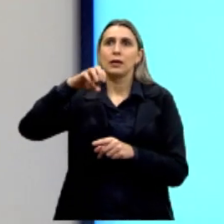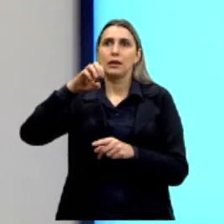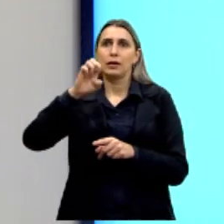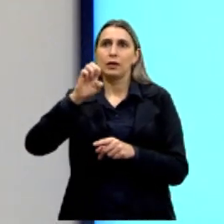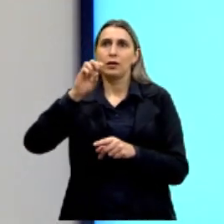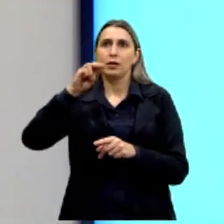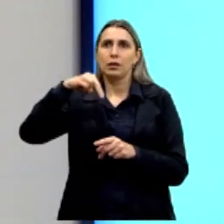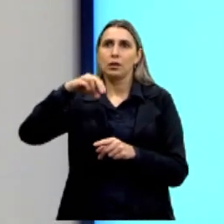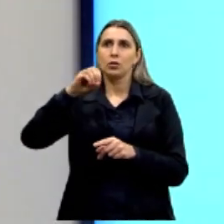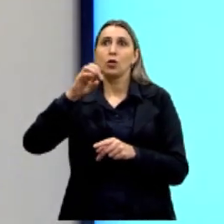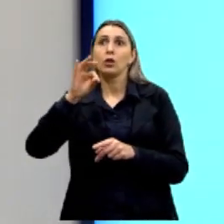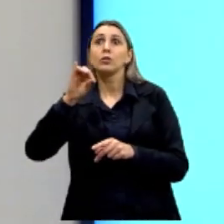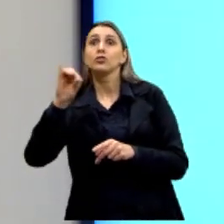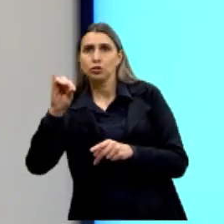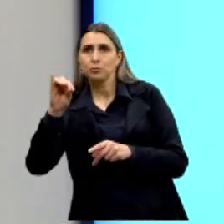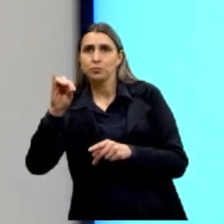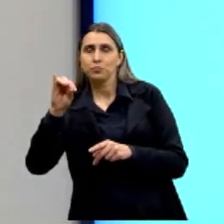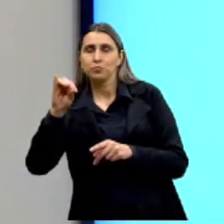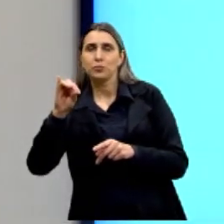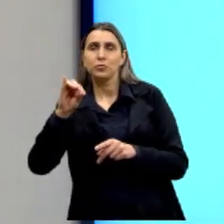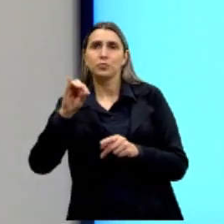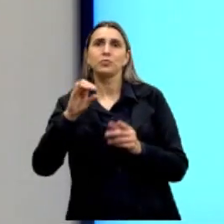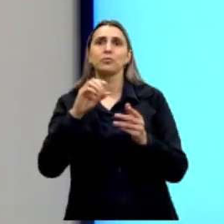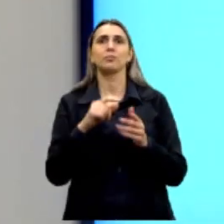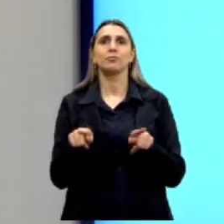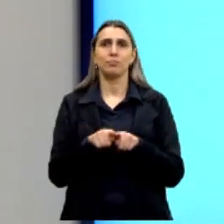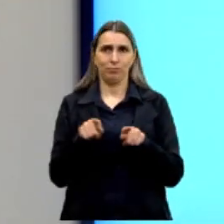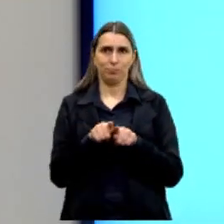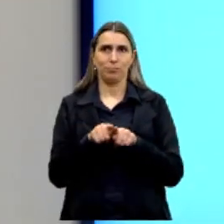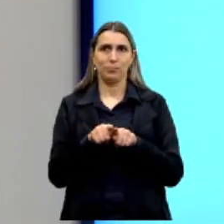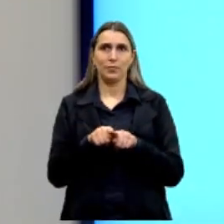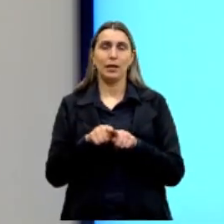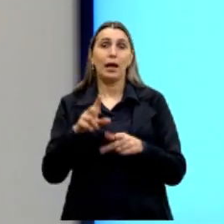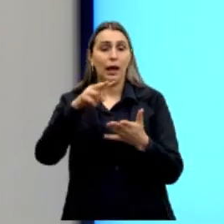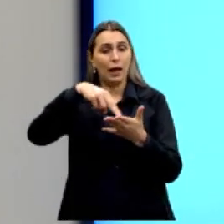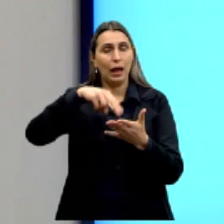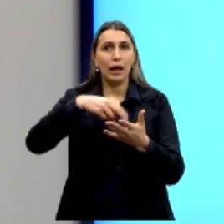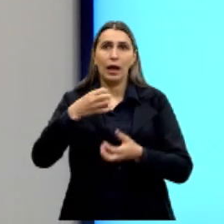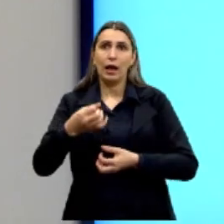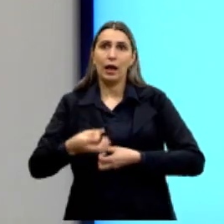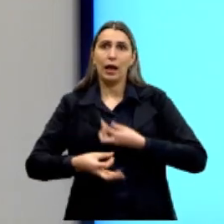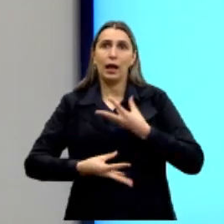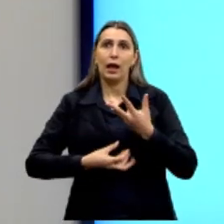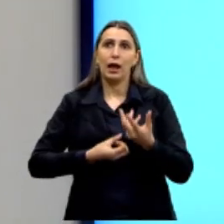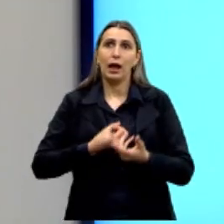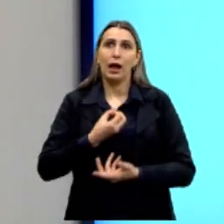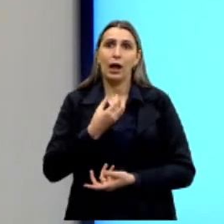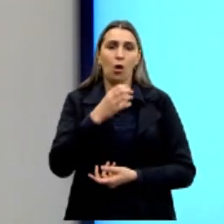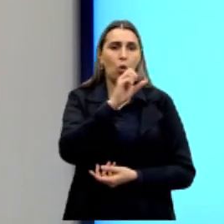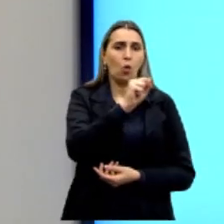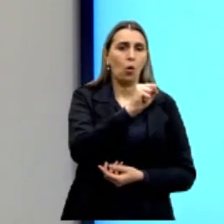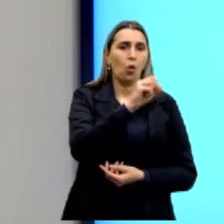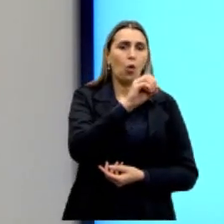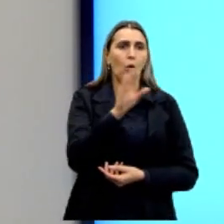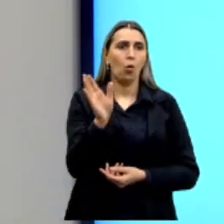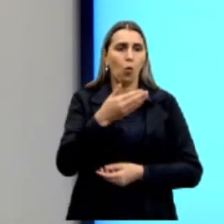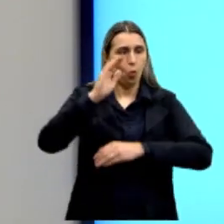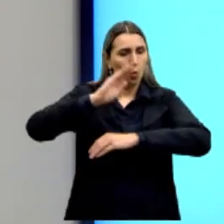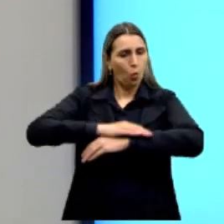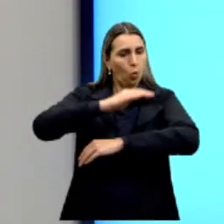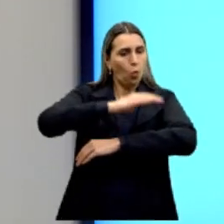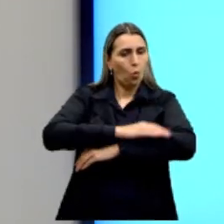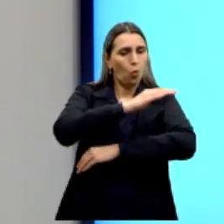Olha que nome é maravilhoso e a leitura do poema os sapos de